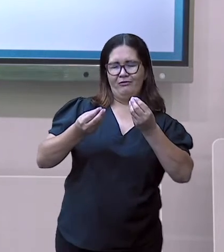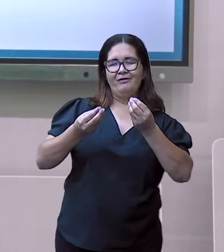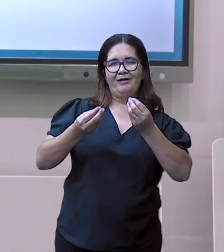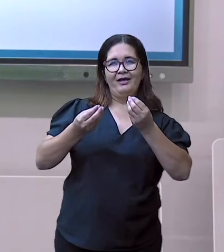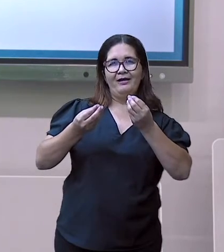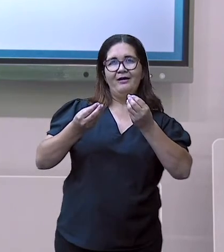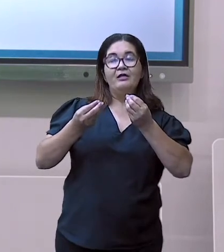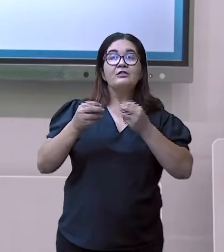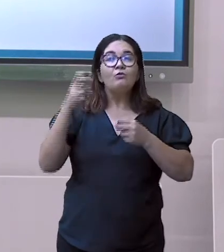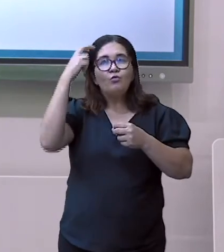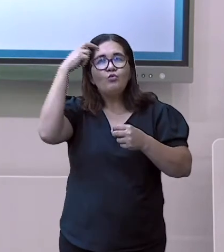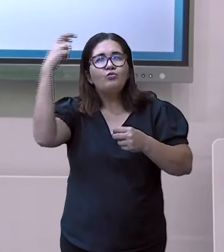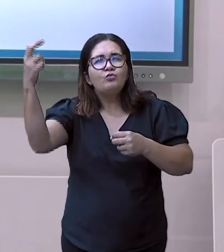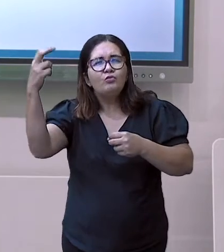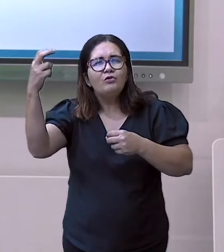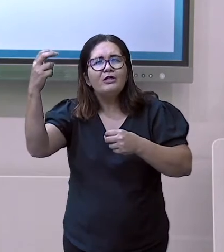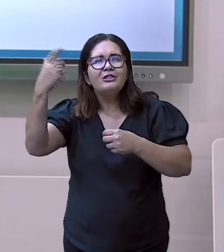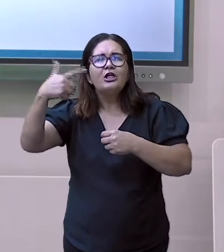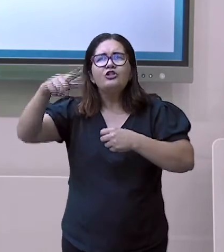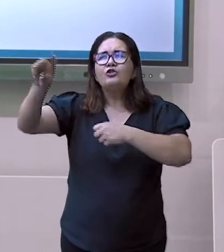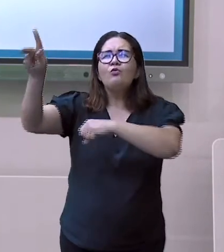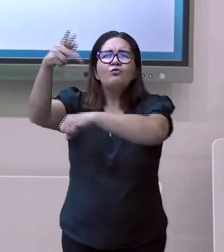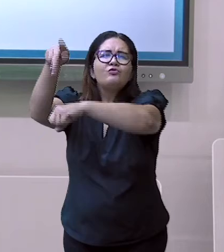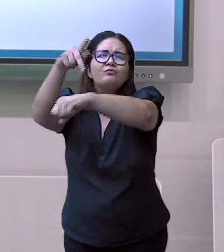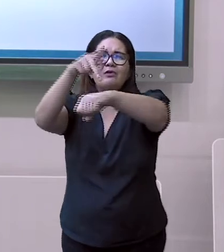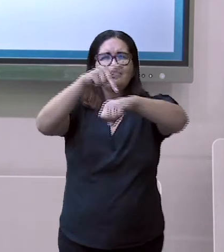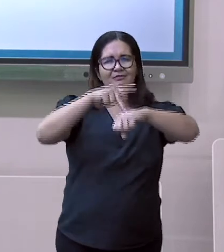de culturas. Vamos voltar no tempo